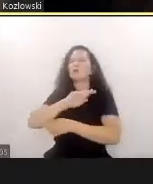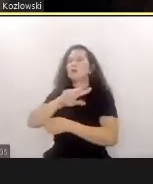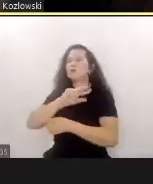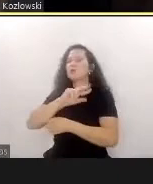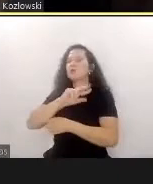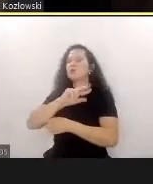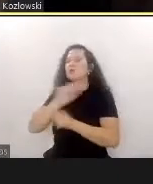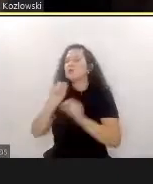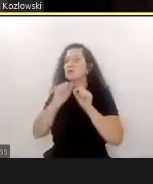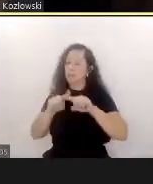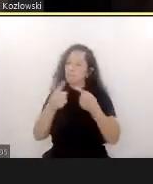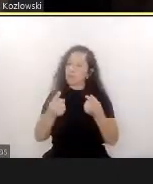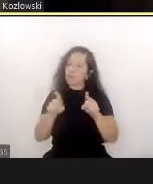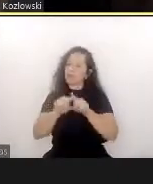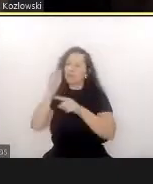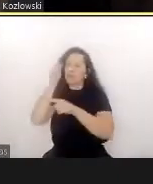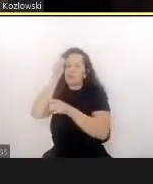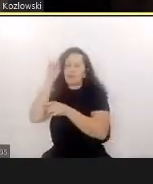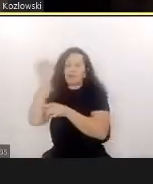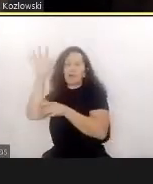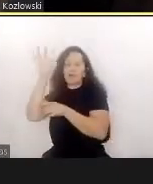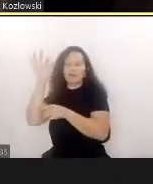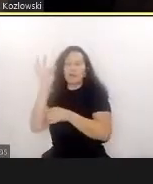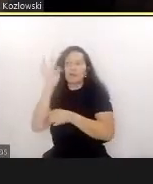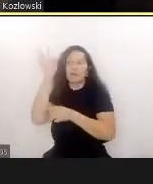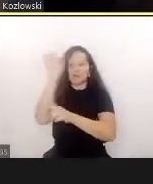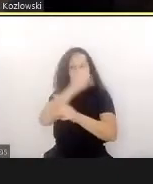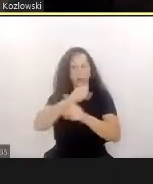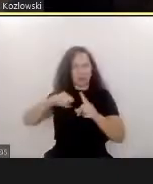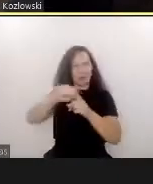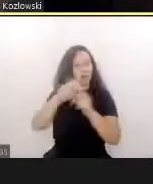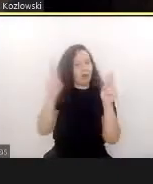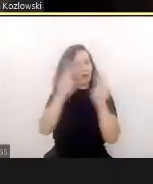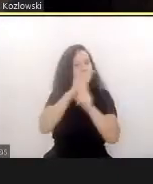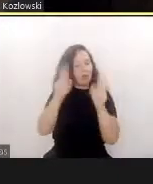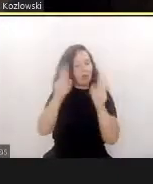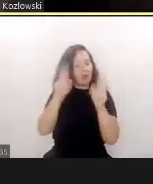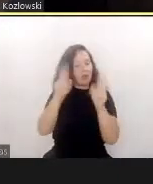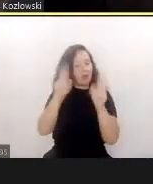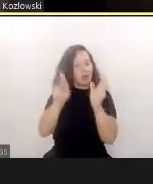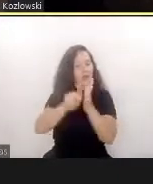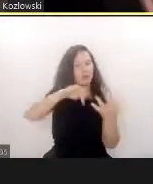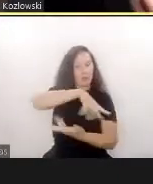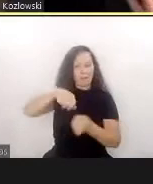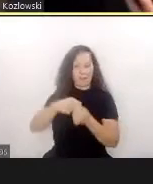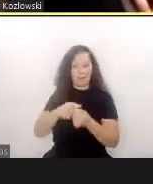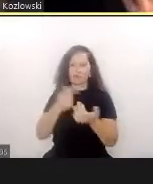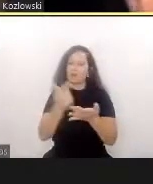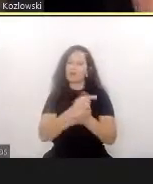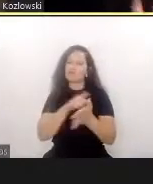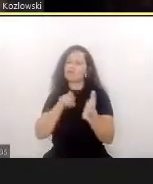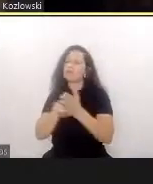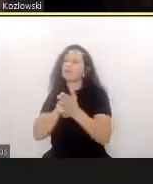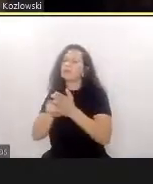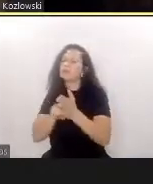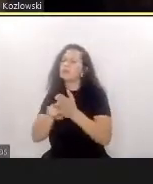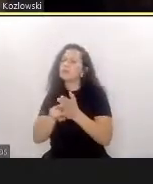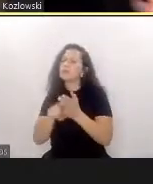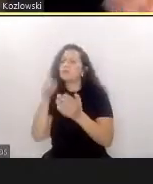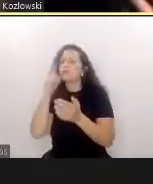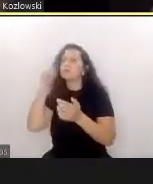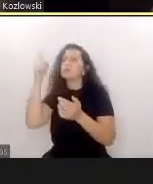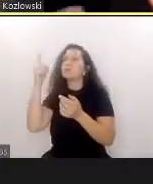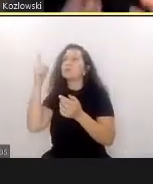futuro da nossa sociedade em relação ao planeta. O livro se pergunta, por um lado, o que o mundo faz para a arquitetura,